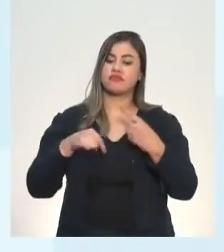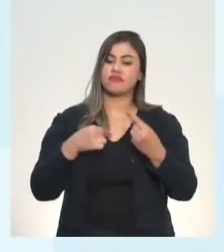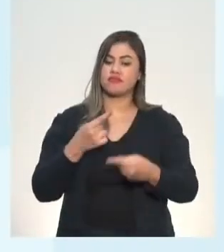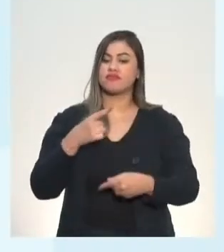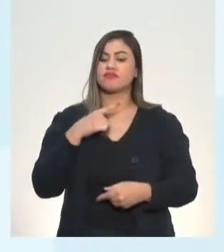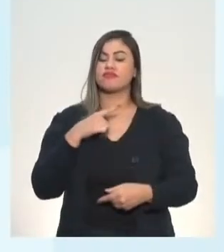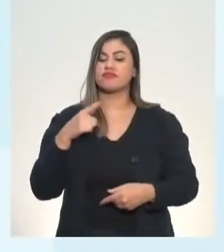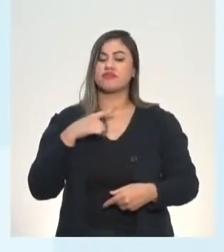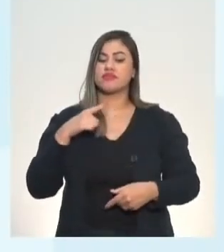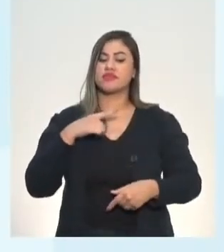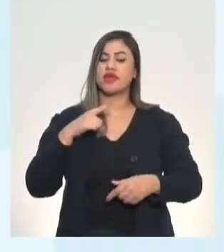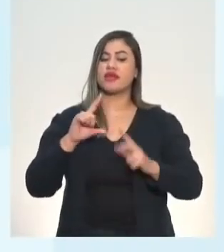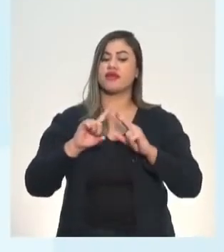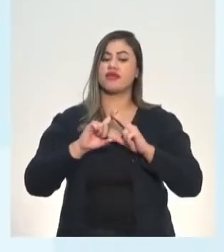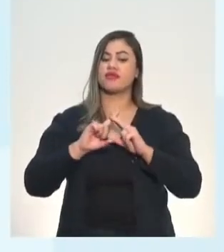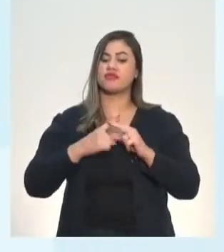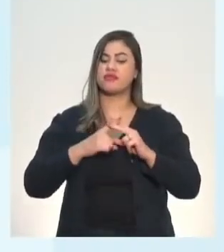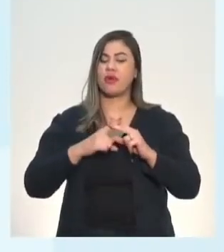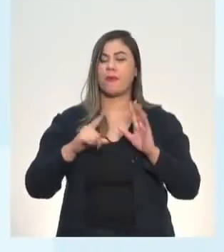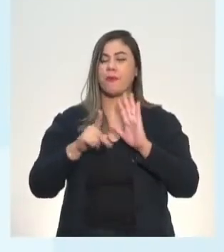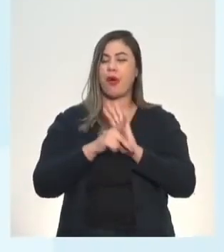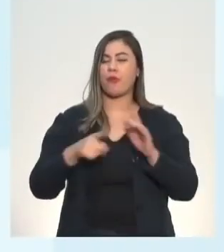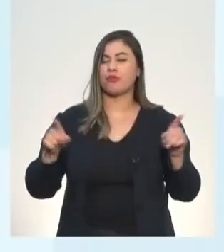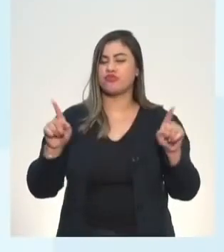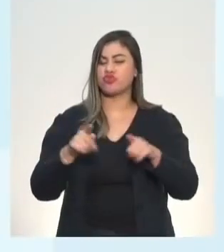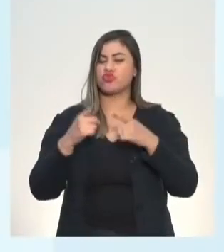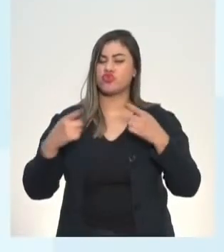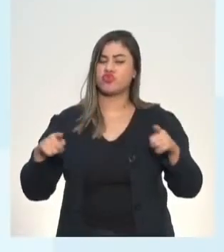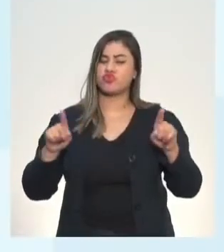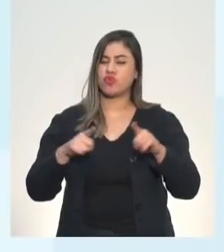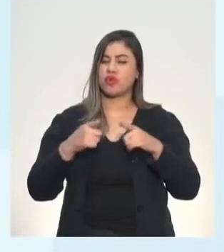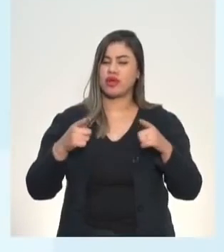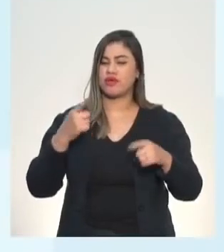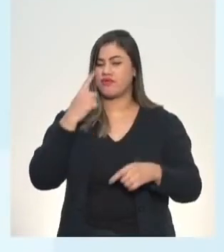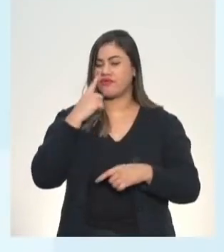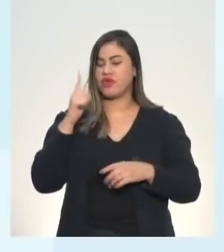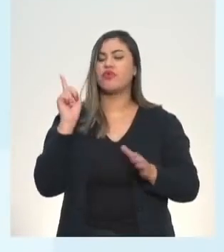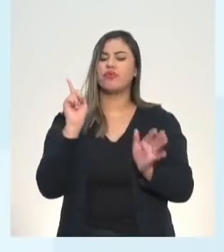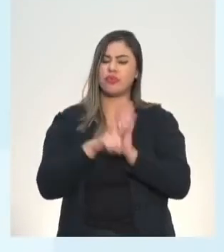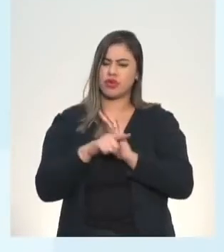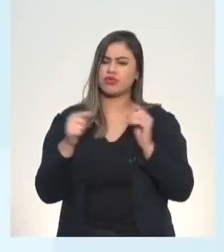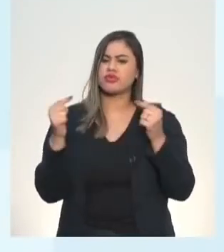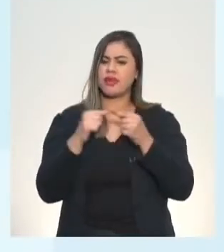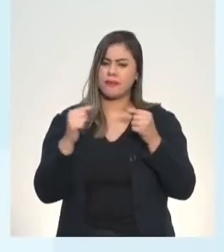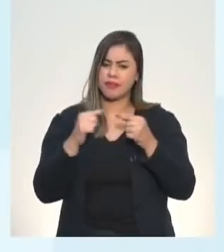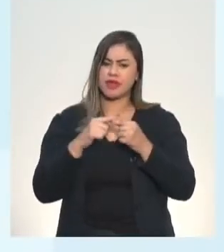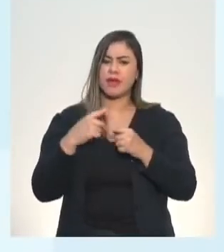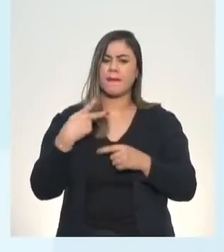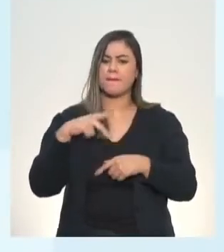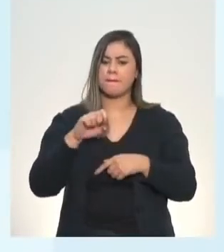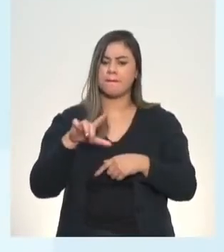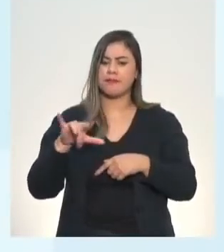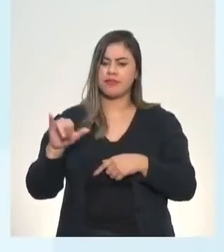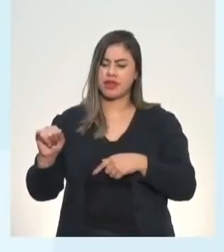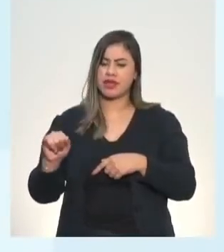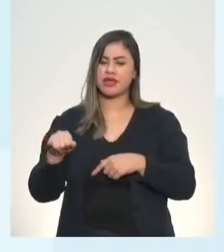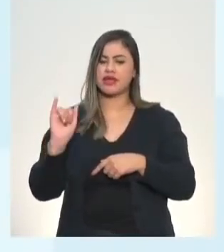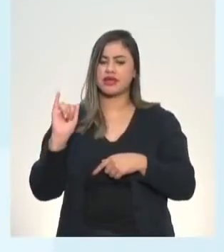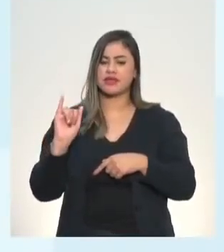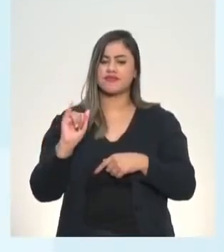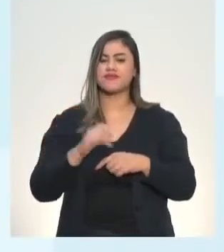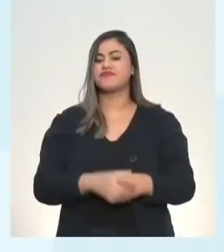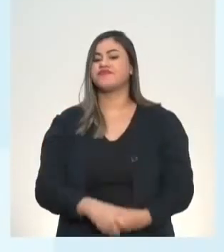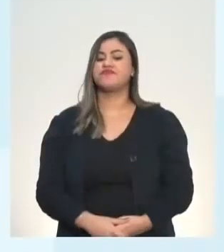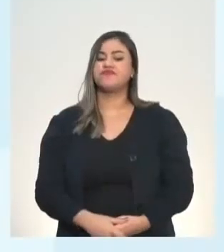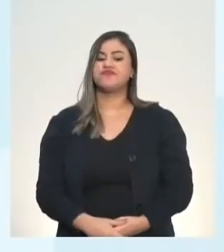com instrumentos ele tocava. Tocar a gente viu na pergunta, tá lá, o João ficou lá, play para vocês. Aí eu quero falar, ele